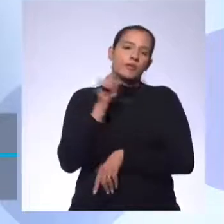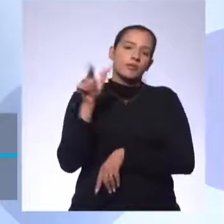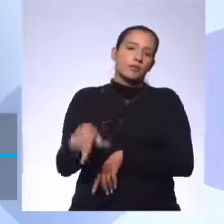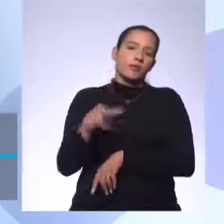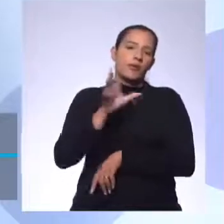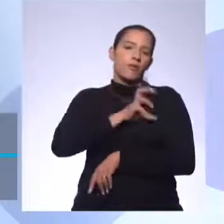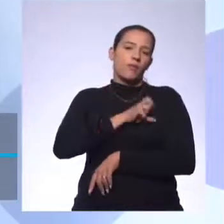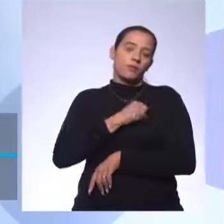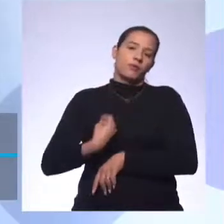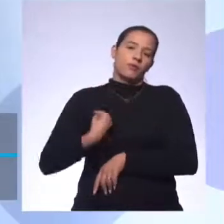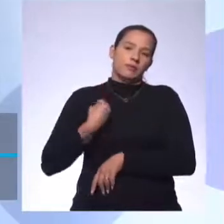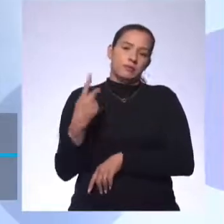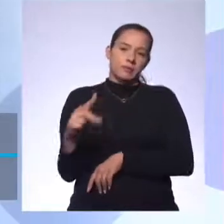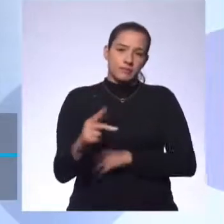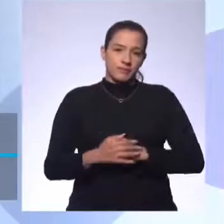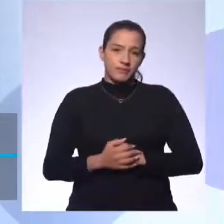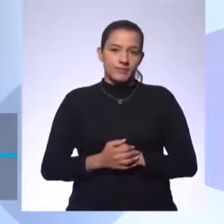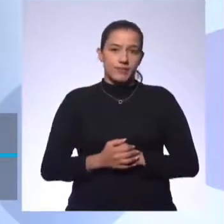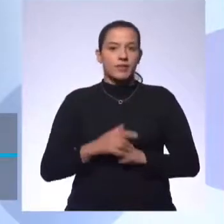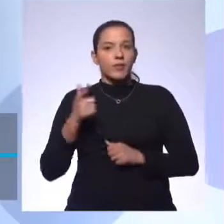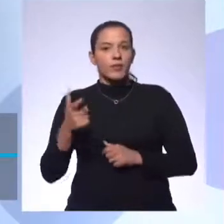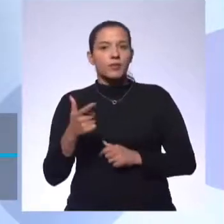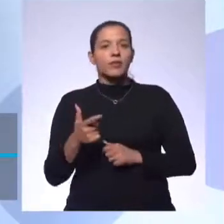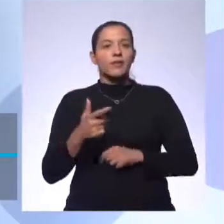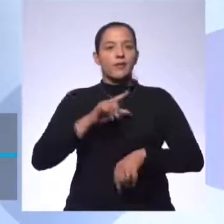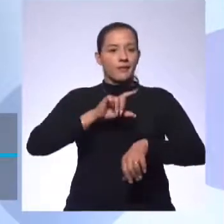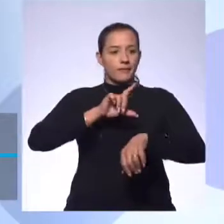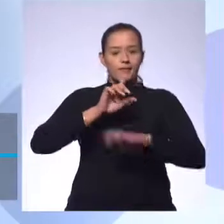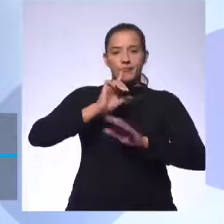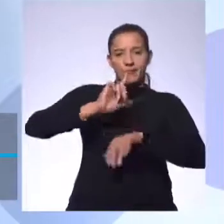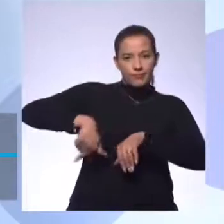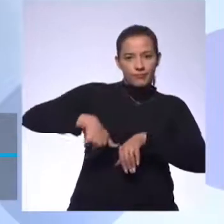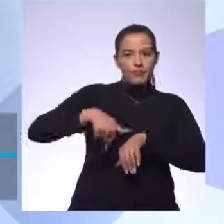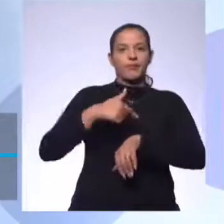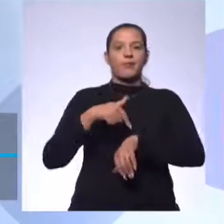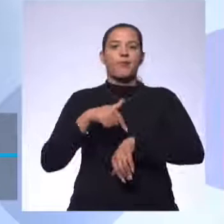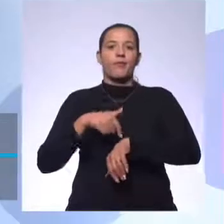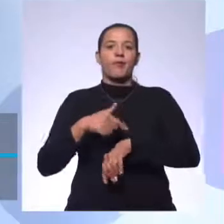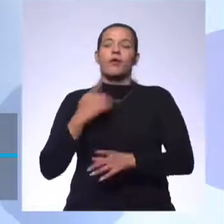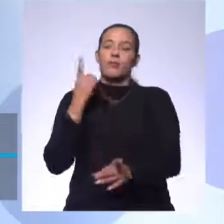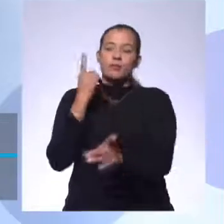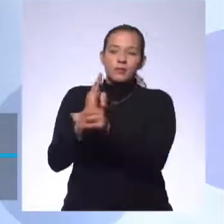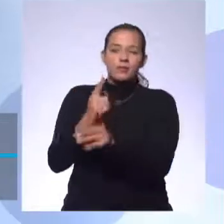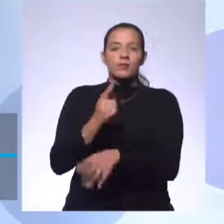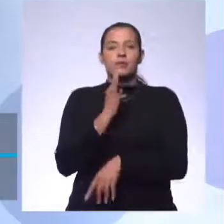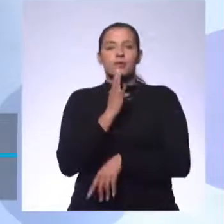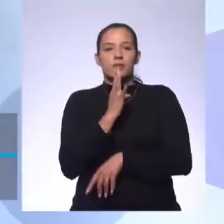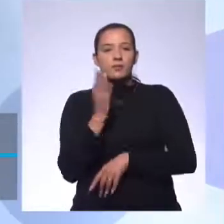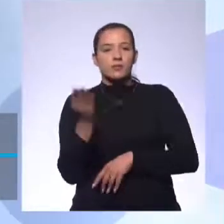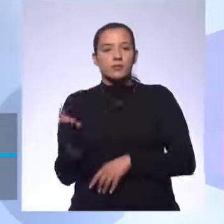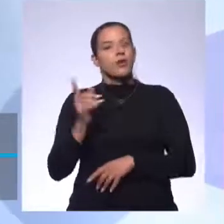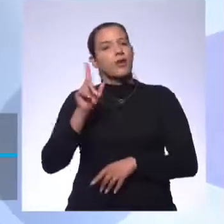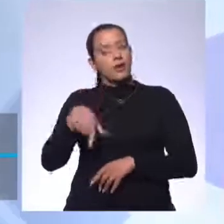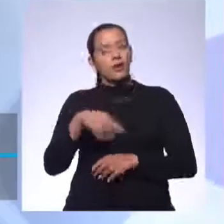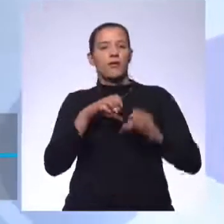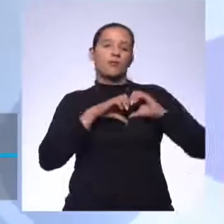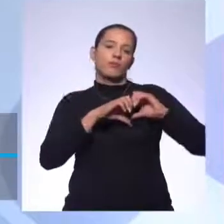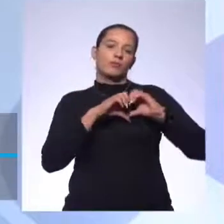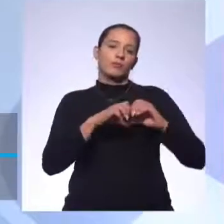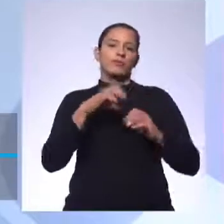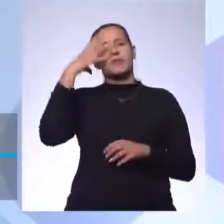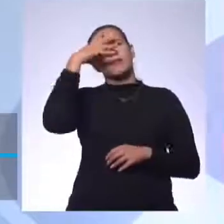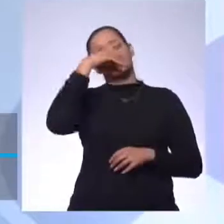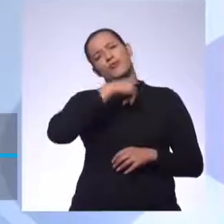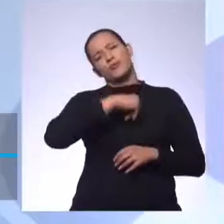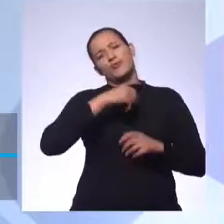necessário para tirá-lo da rotina, perder a hora e sair da rotina, fez ele conhecer o grande amor da vida dele. E isso é romantismo, é muito bonito,